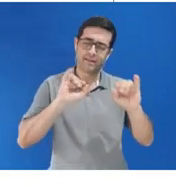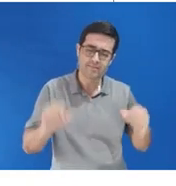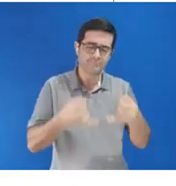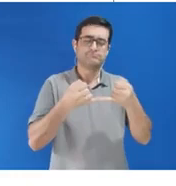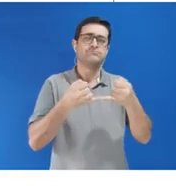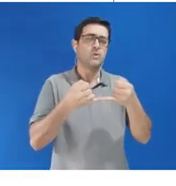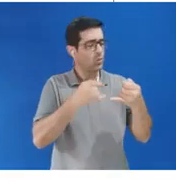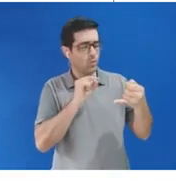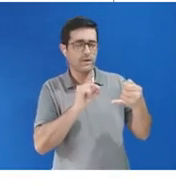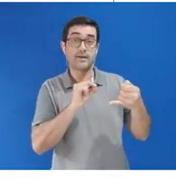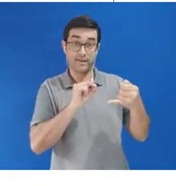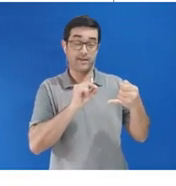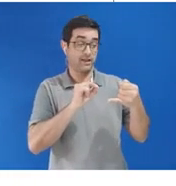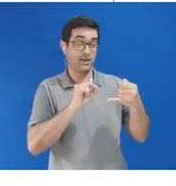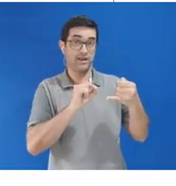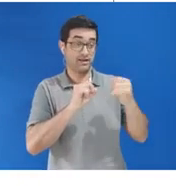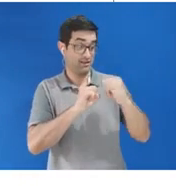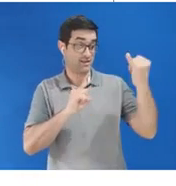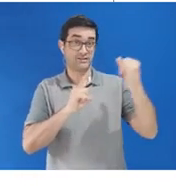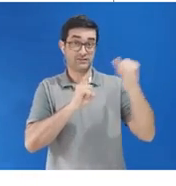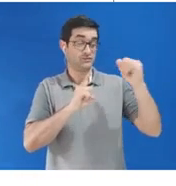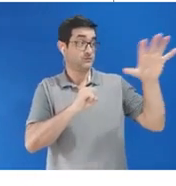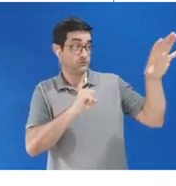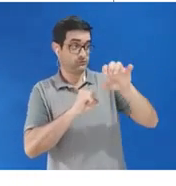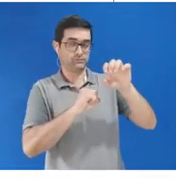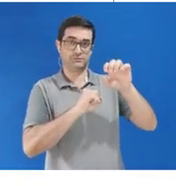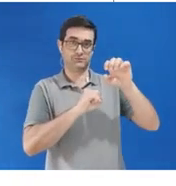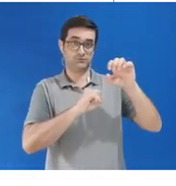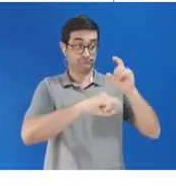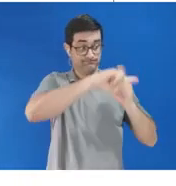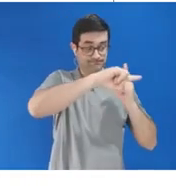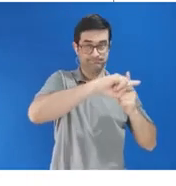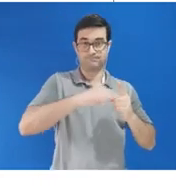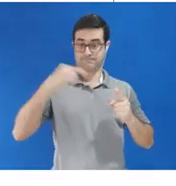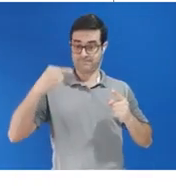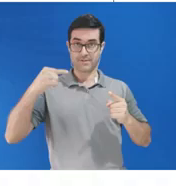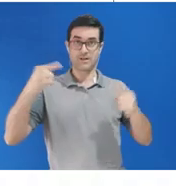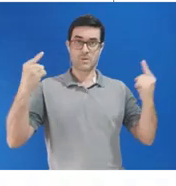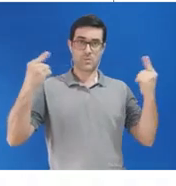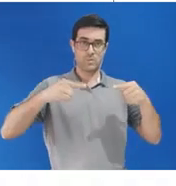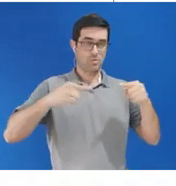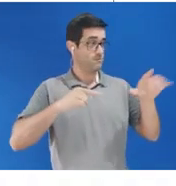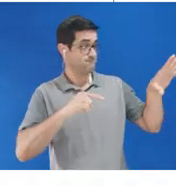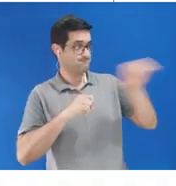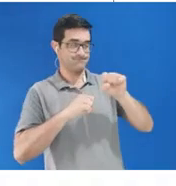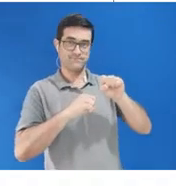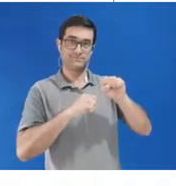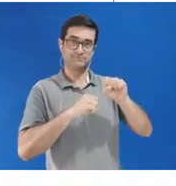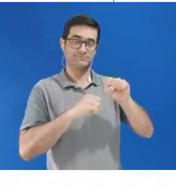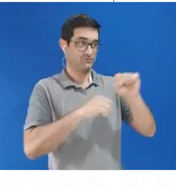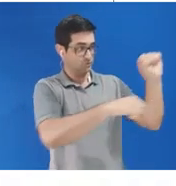iônica, falando que era uma força eletrostática entre íons de cargas opostas. A gente viu como se dava